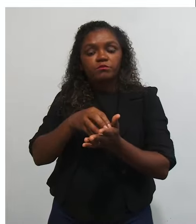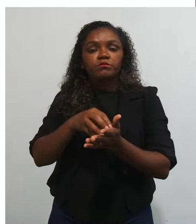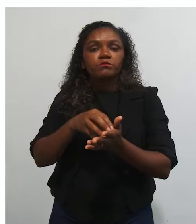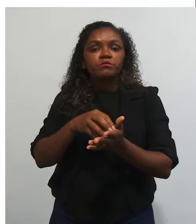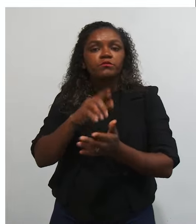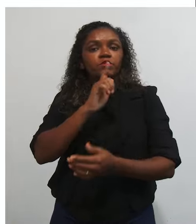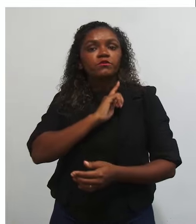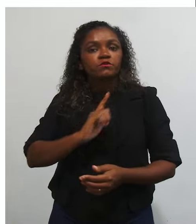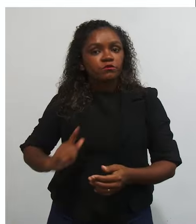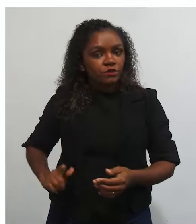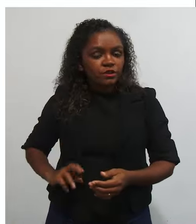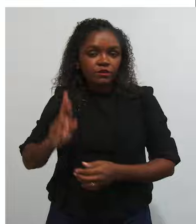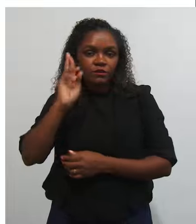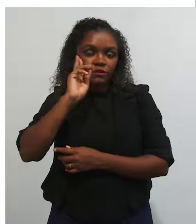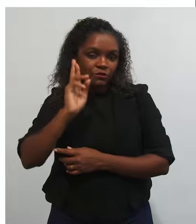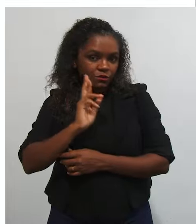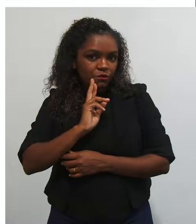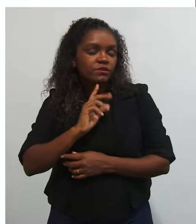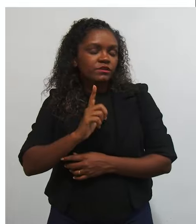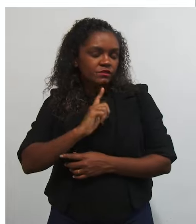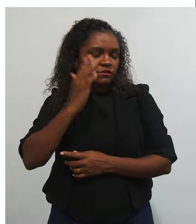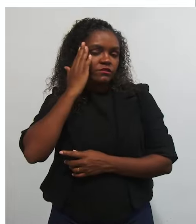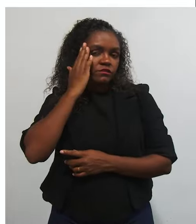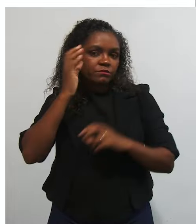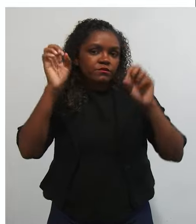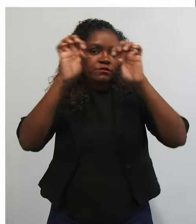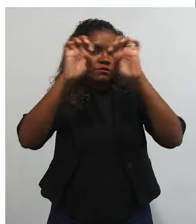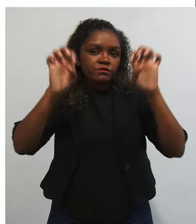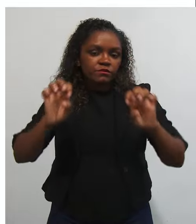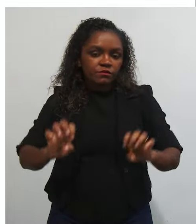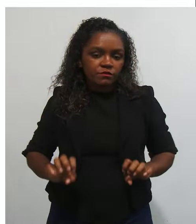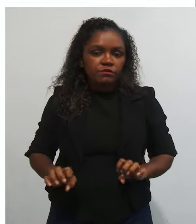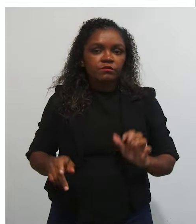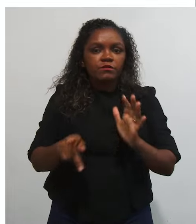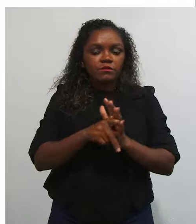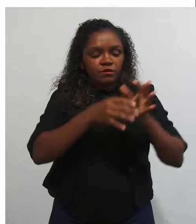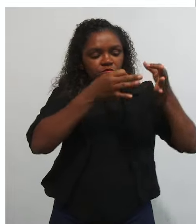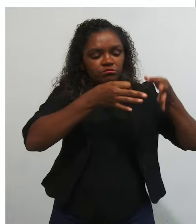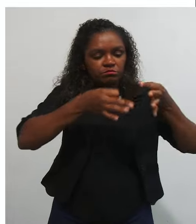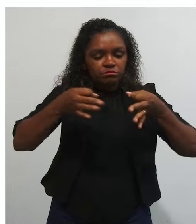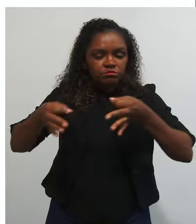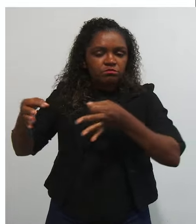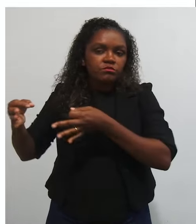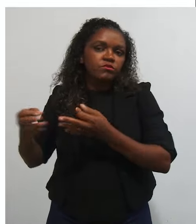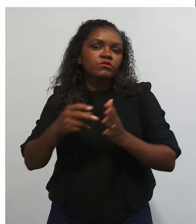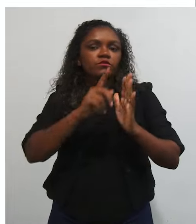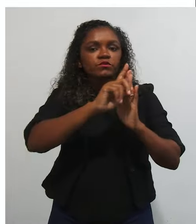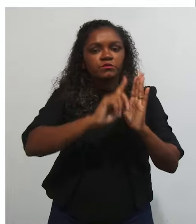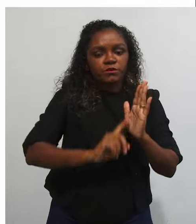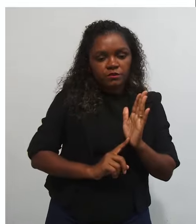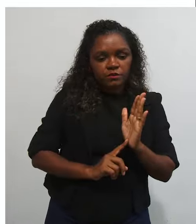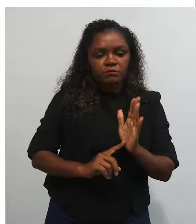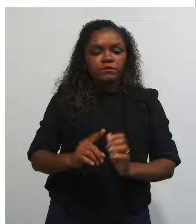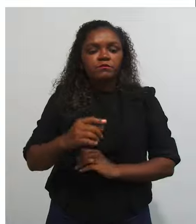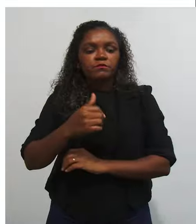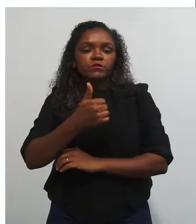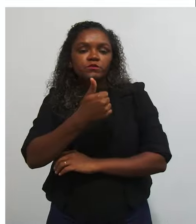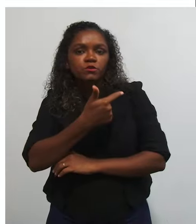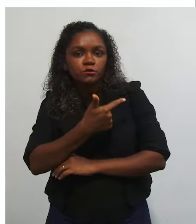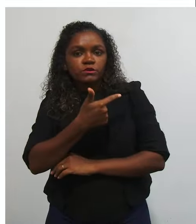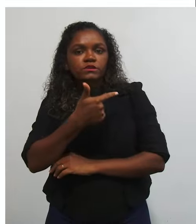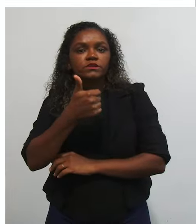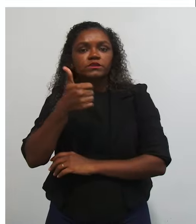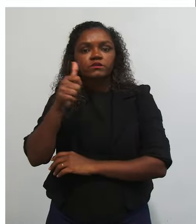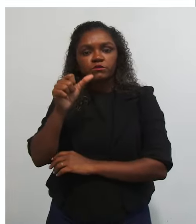governo de Rondônia provavelmente tem uma estrutura que define esses programas. Então, o programa 1280 é o programa de